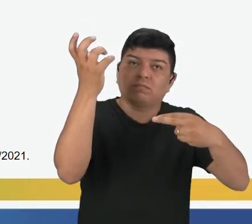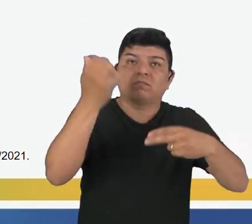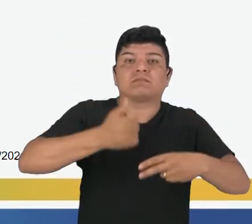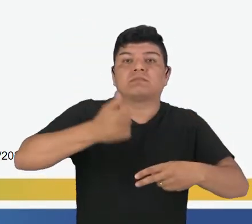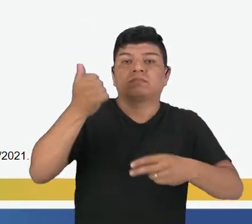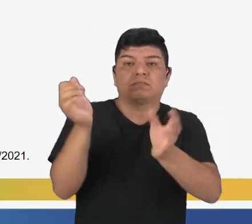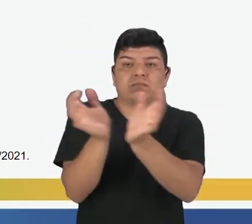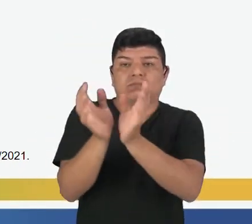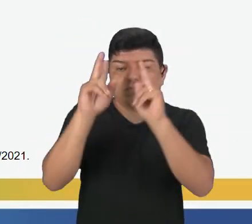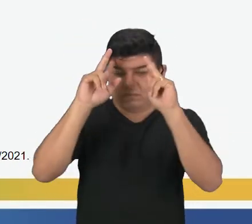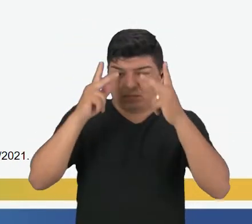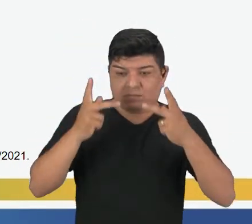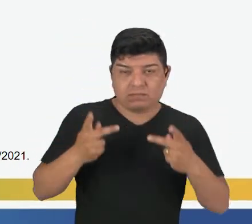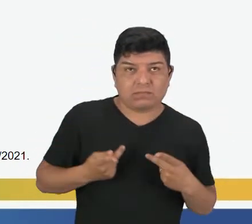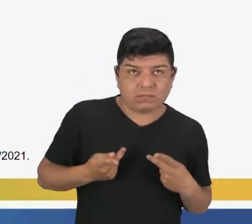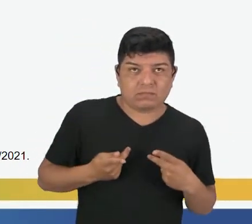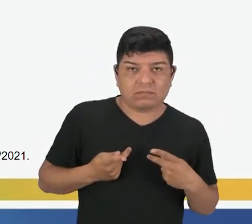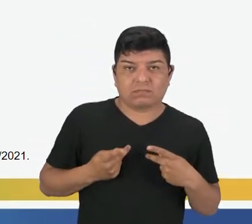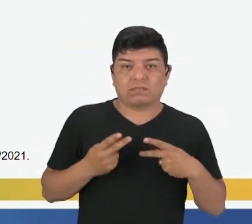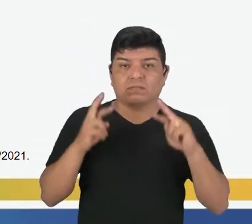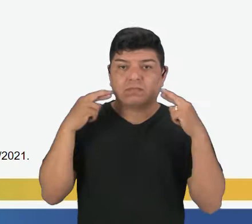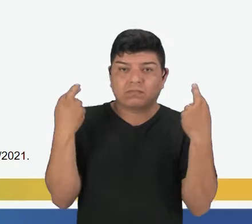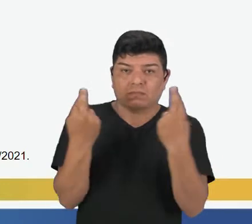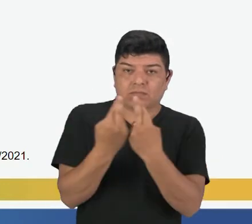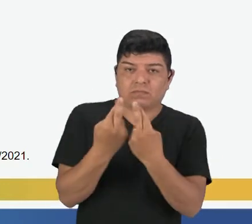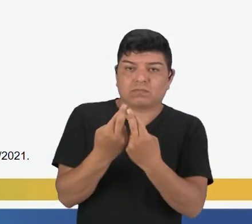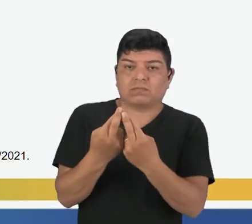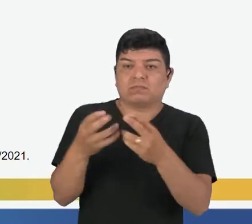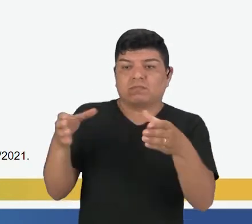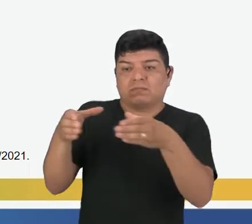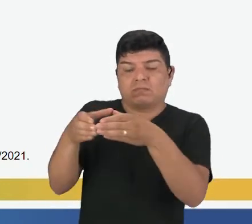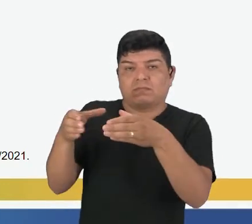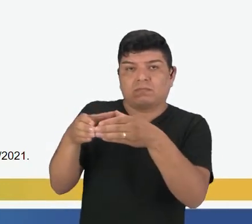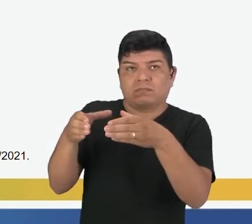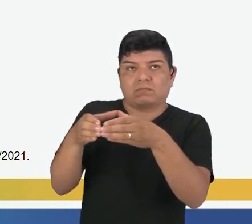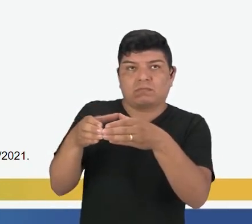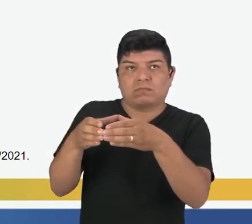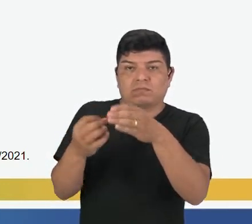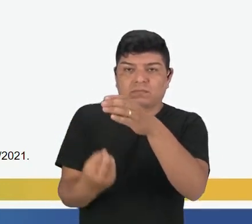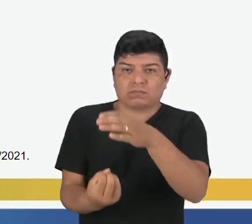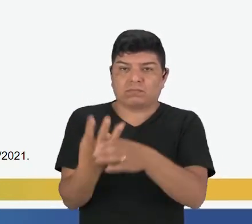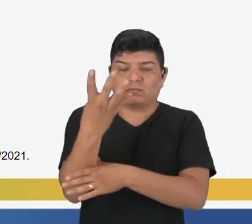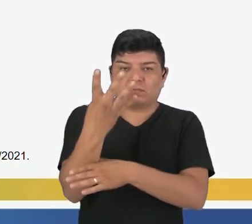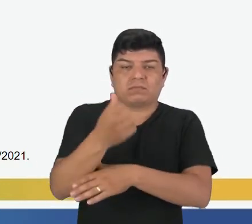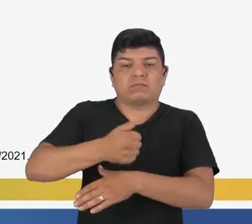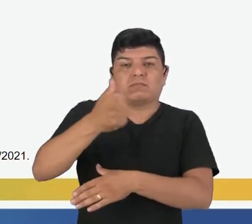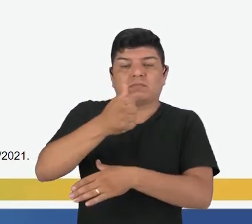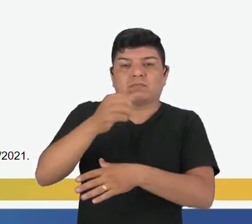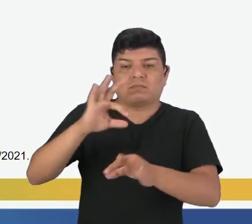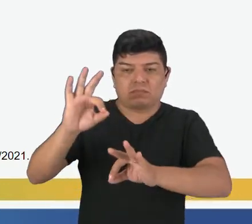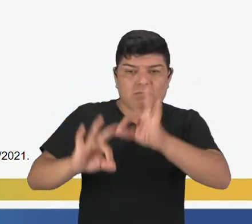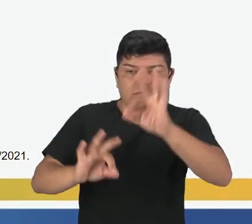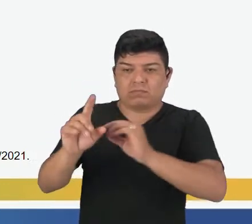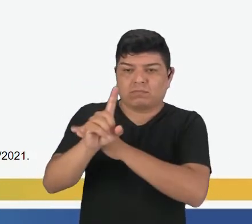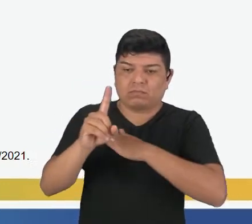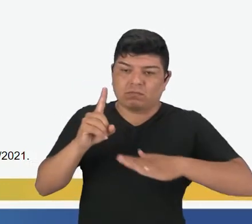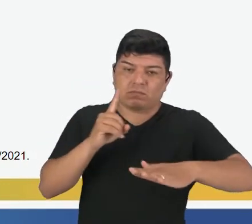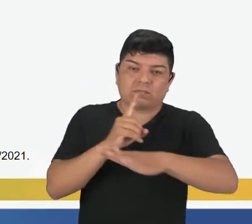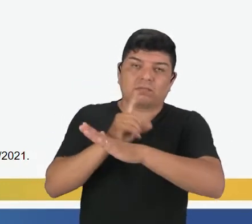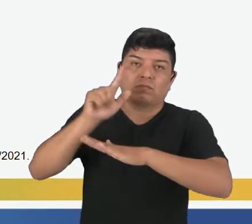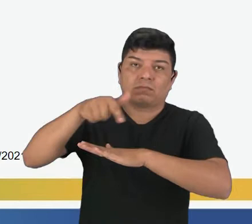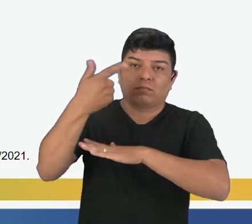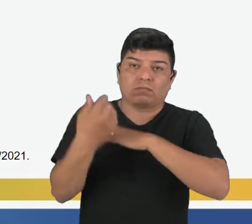humanos. Reuniram-se em pequenas aldeias, nascendo assim as primeiras organizações sociais, que daria origem,